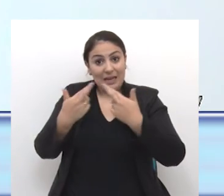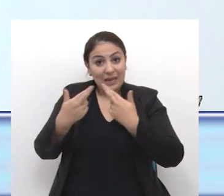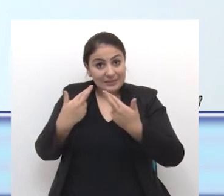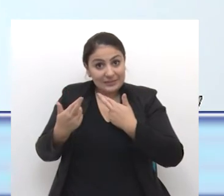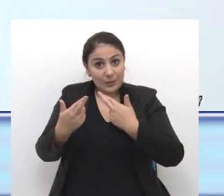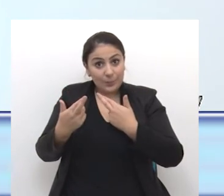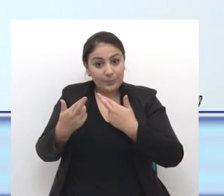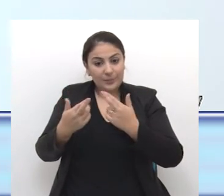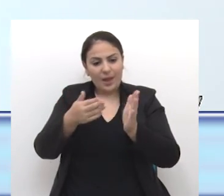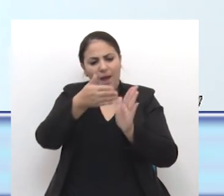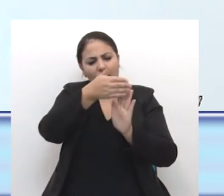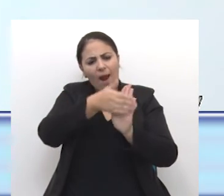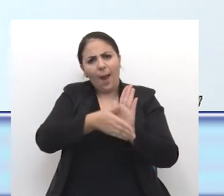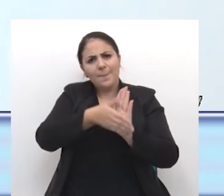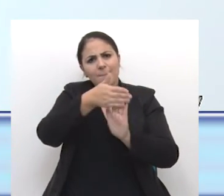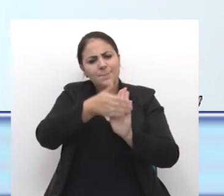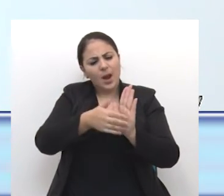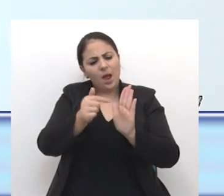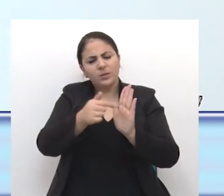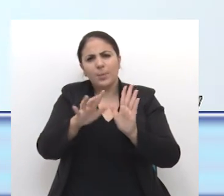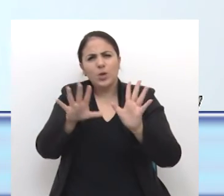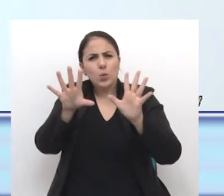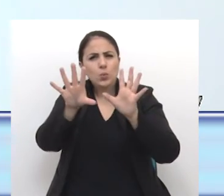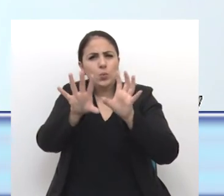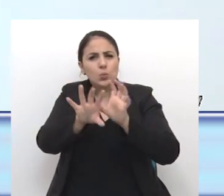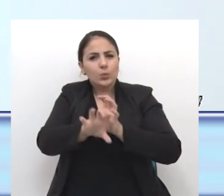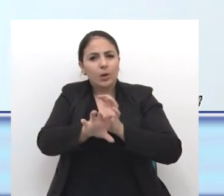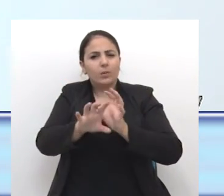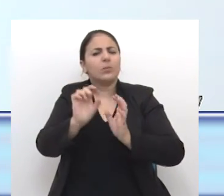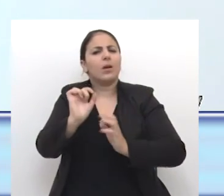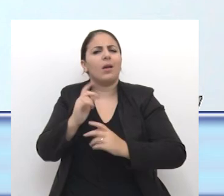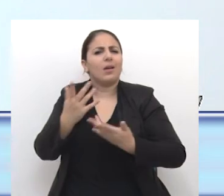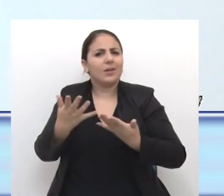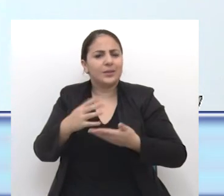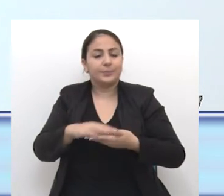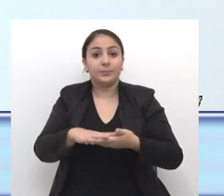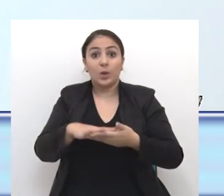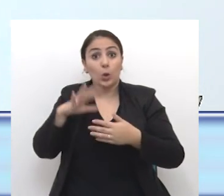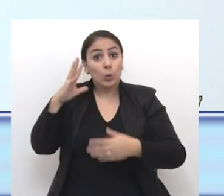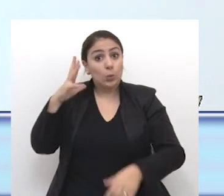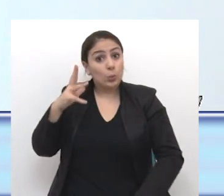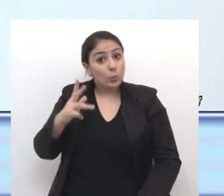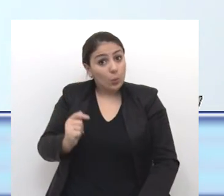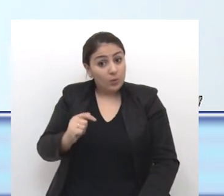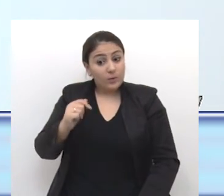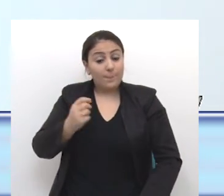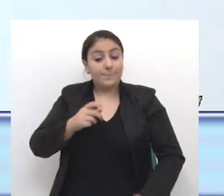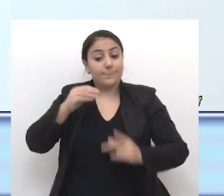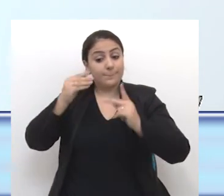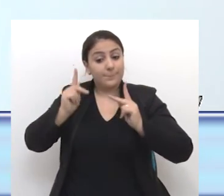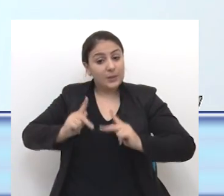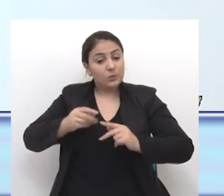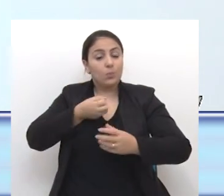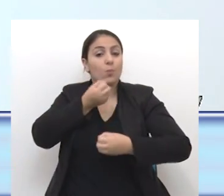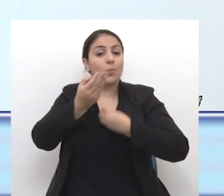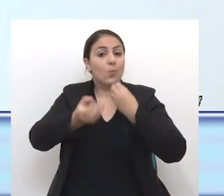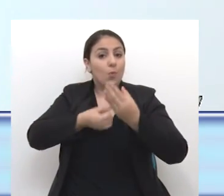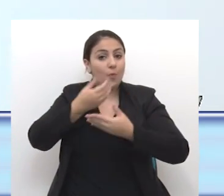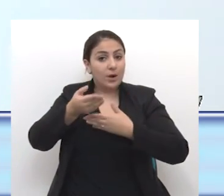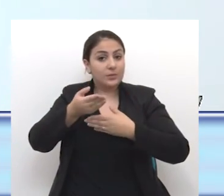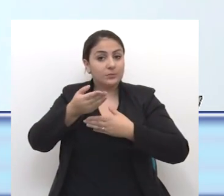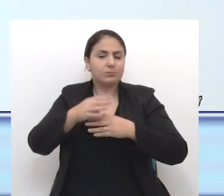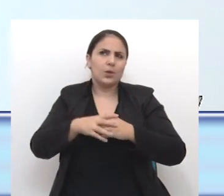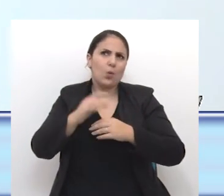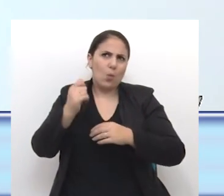Em relação à capa, né, porque essa capa mais sombria, todo poeta quando